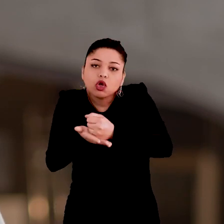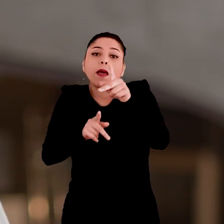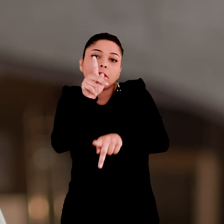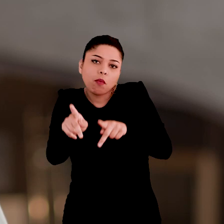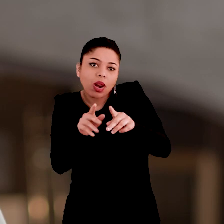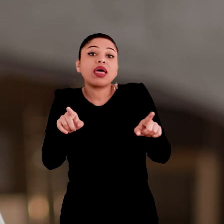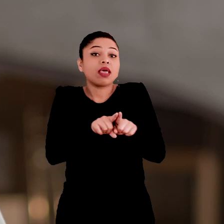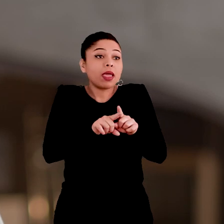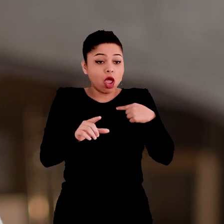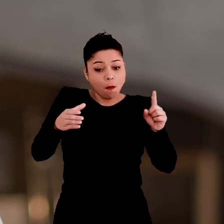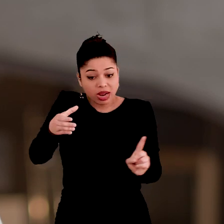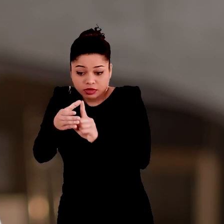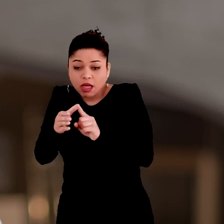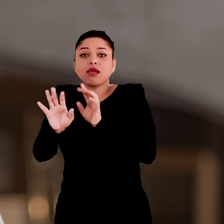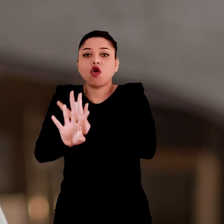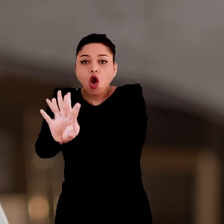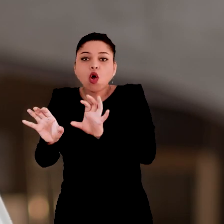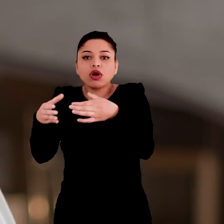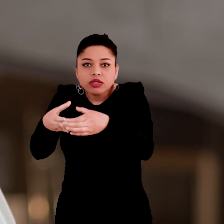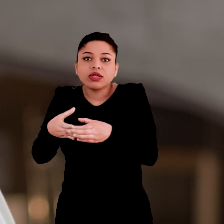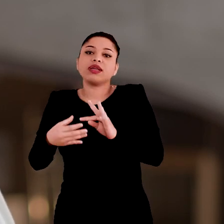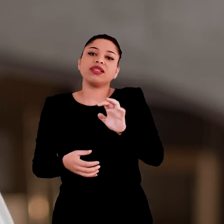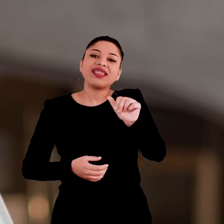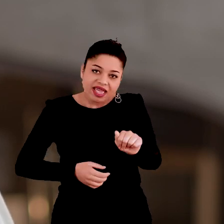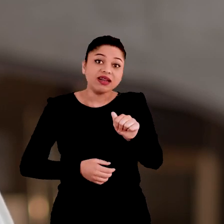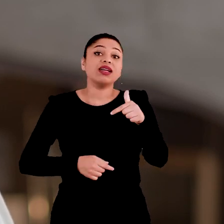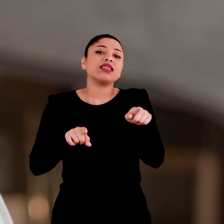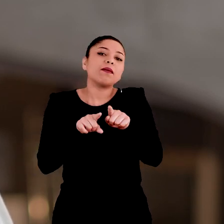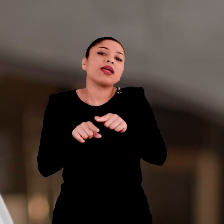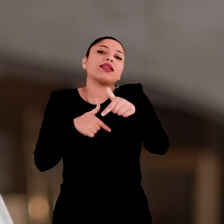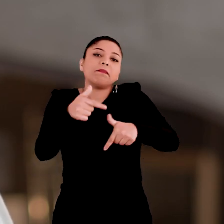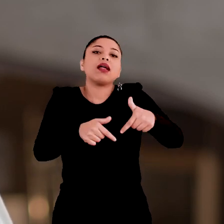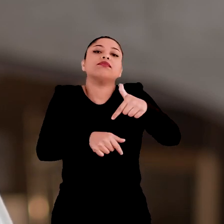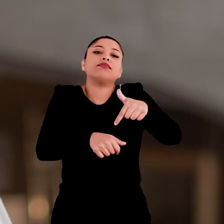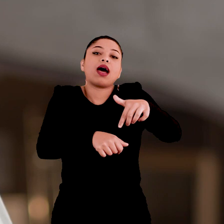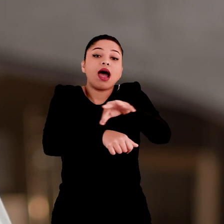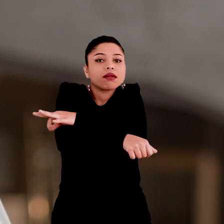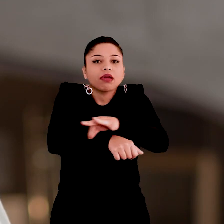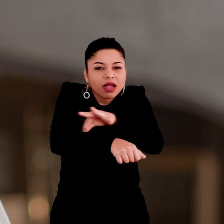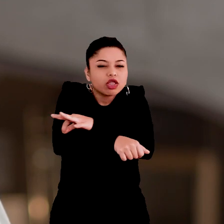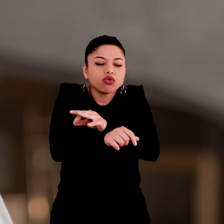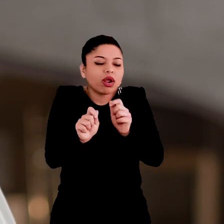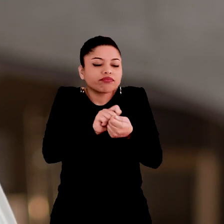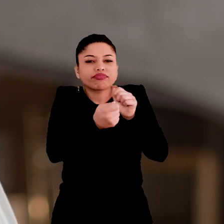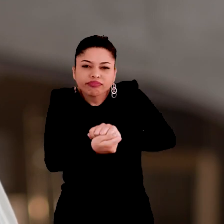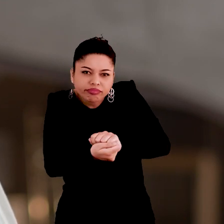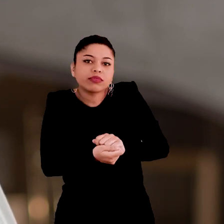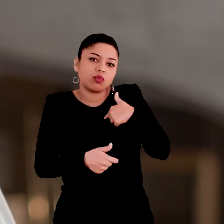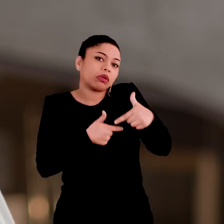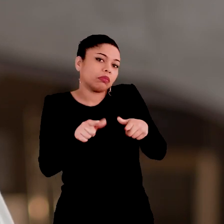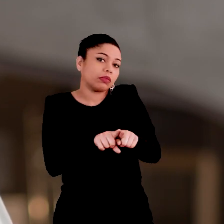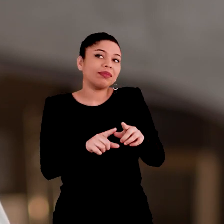Usina, Centro de Trabalhos para o Ambiente Habitado. E estou há 7 anos na UFBA,